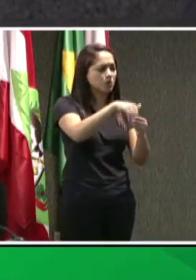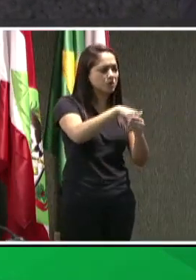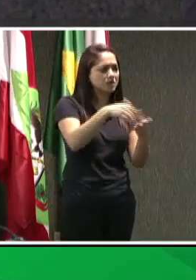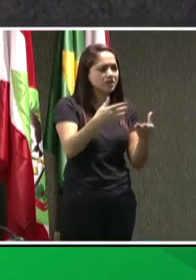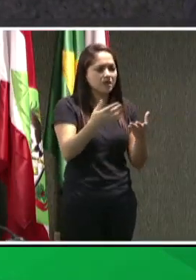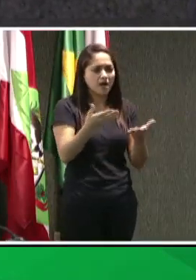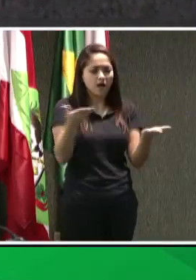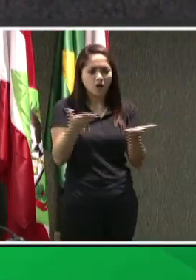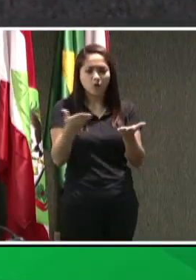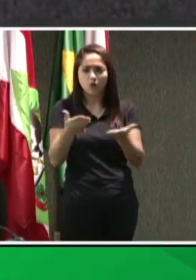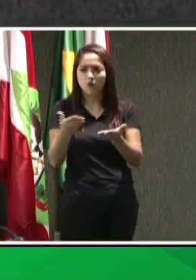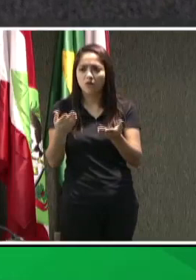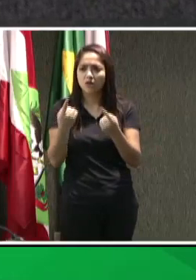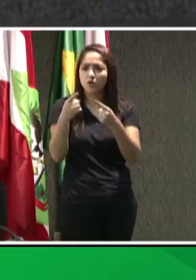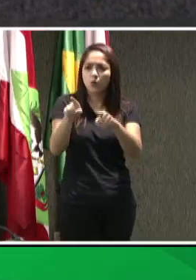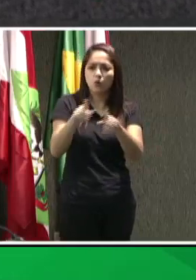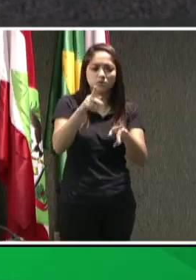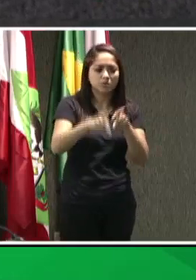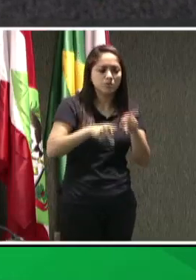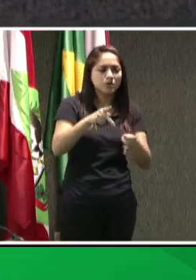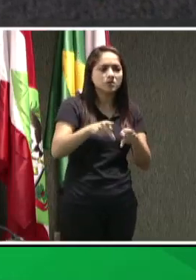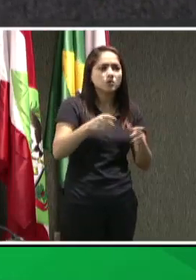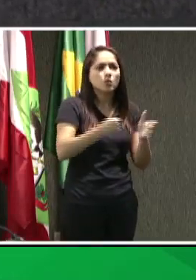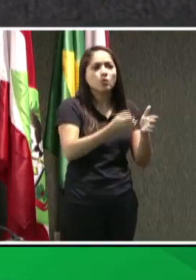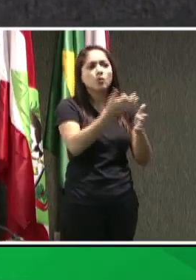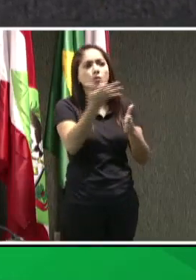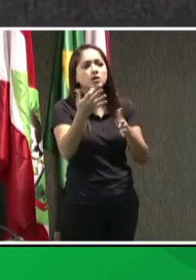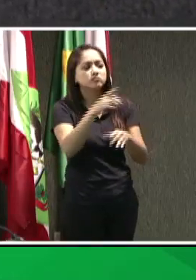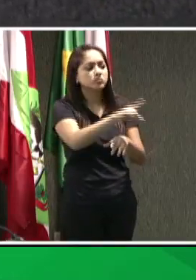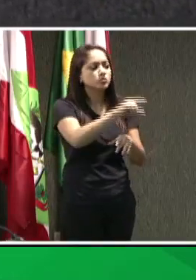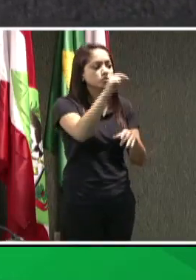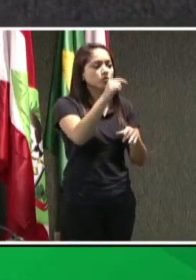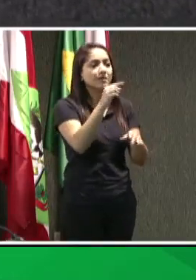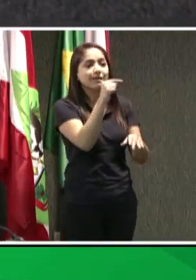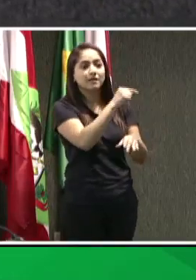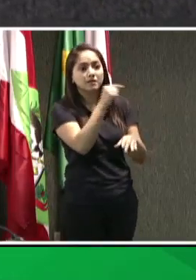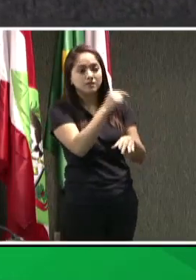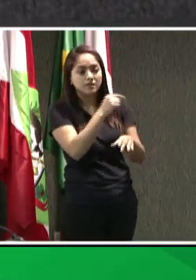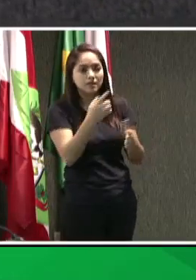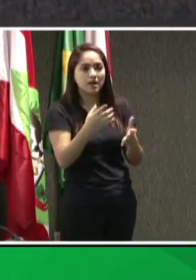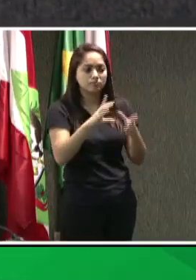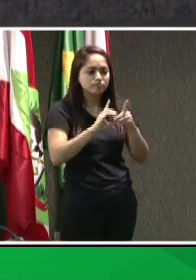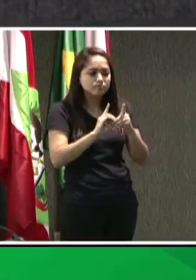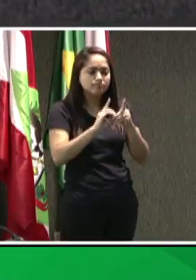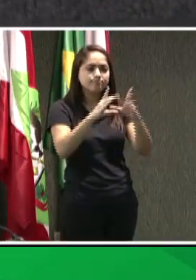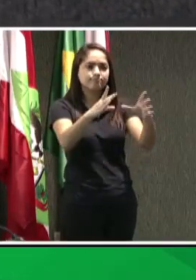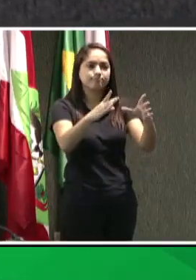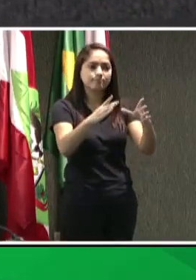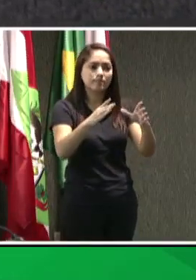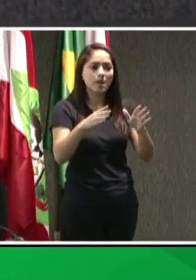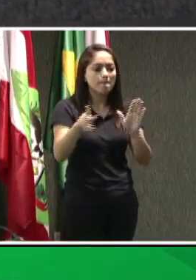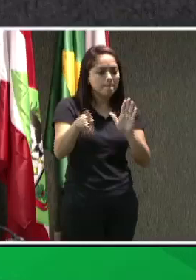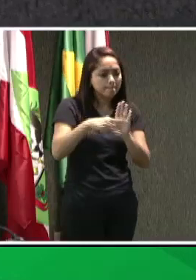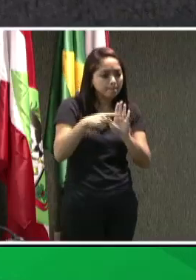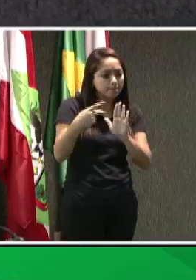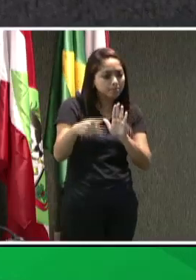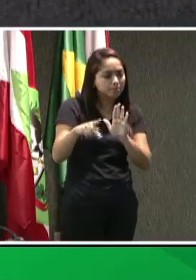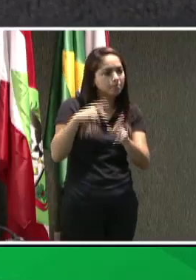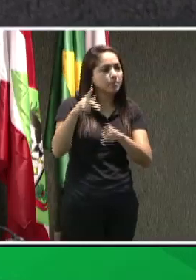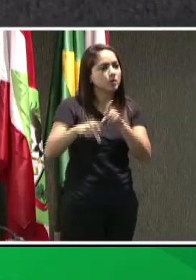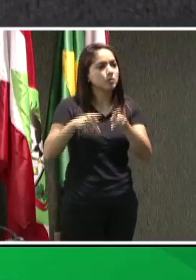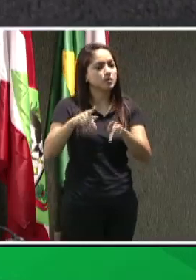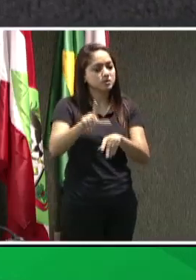contra o povo. Eu pergunto, quantos estão eleitos lá democraticamente pelo povo? A